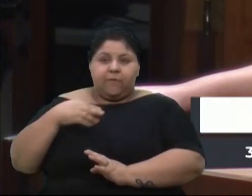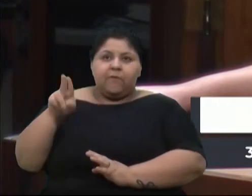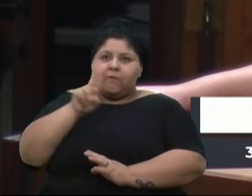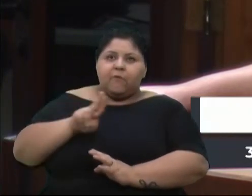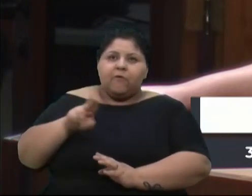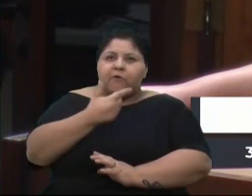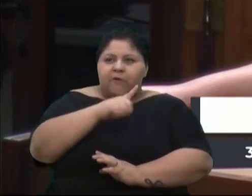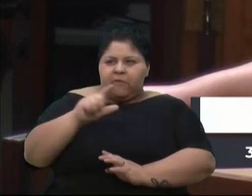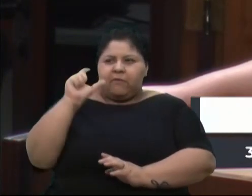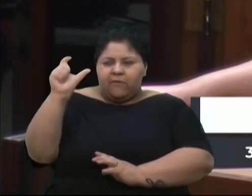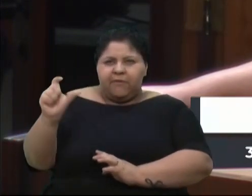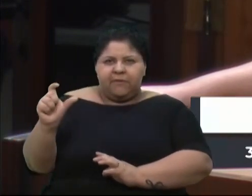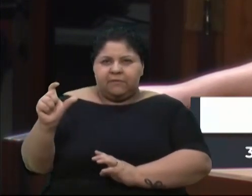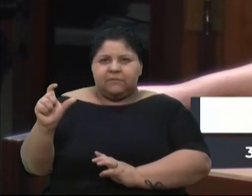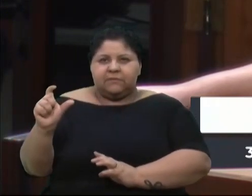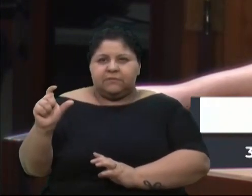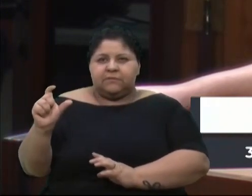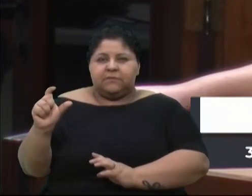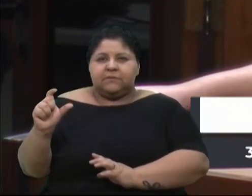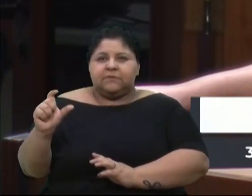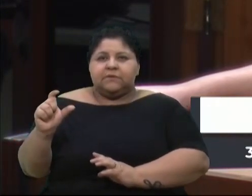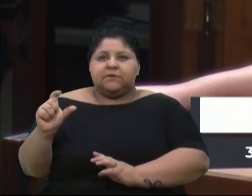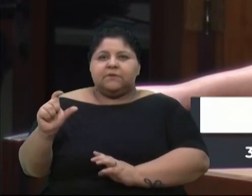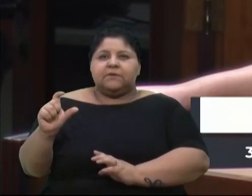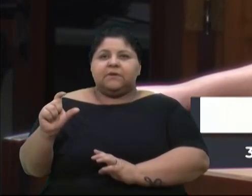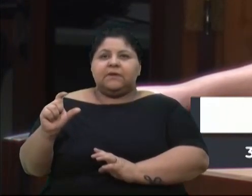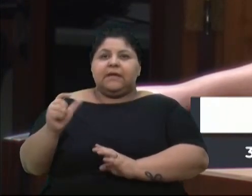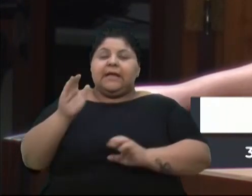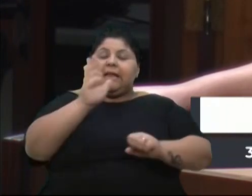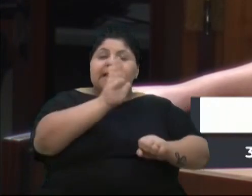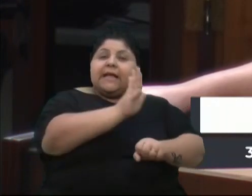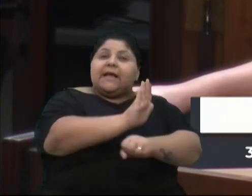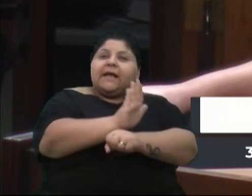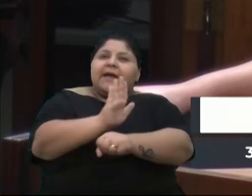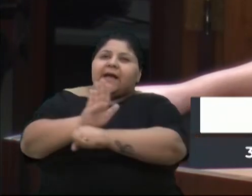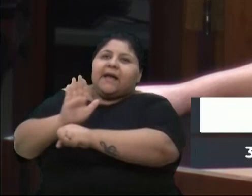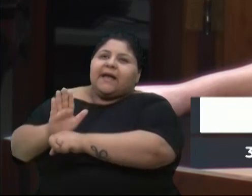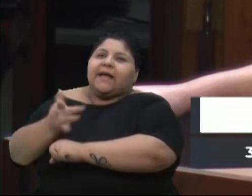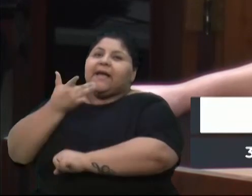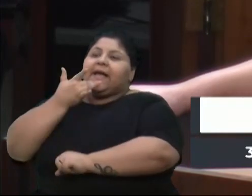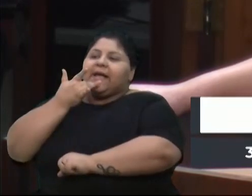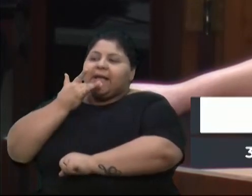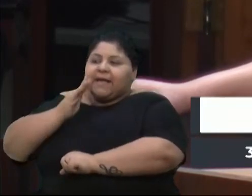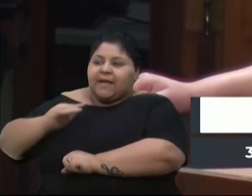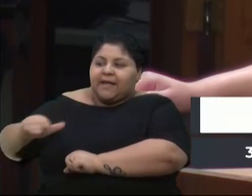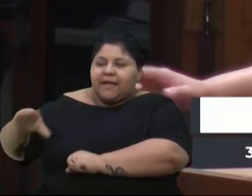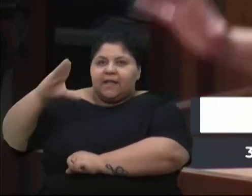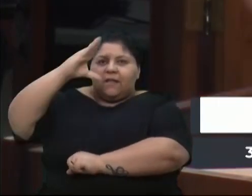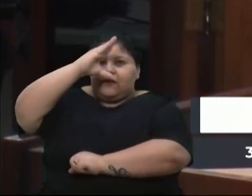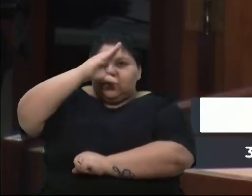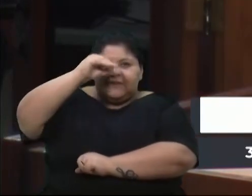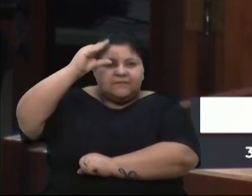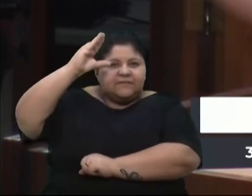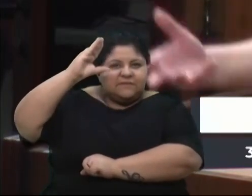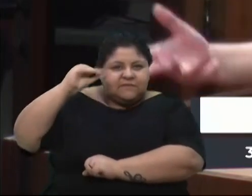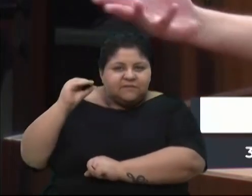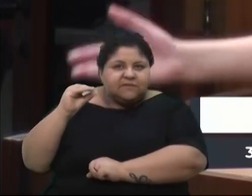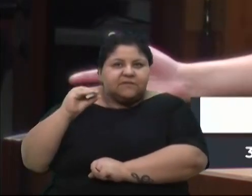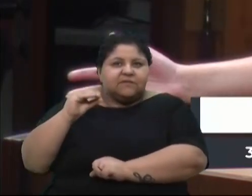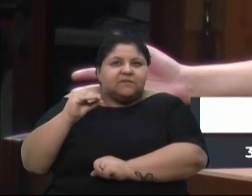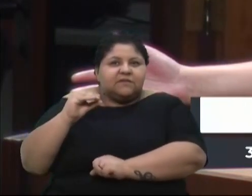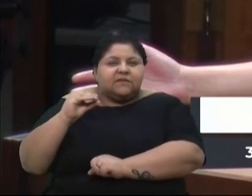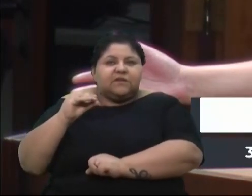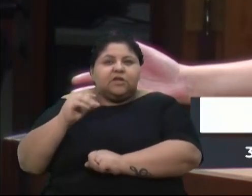outras palavras, eles possibilitam que as crianças e adolescentes estejam no